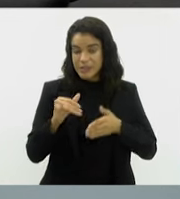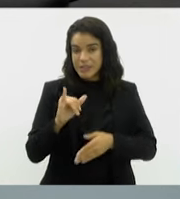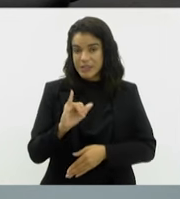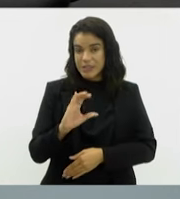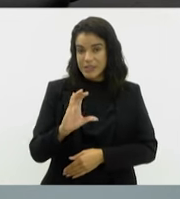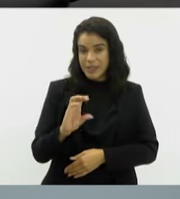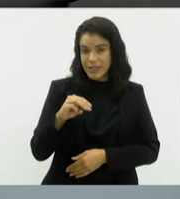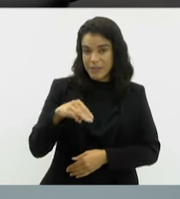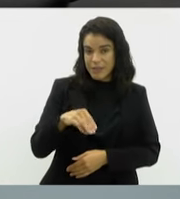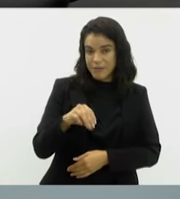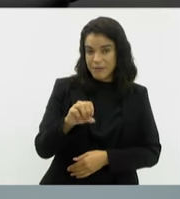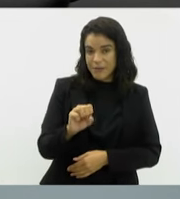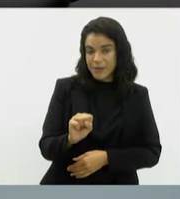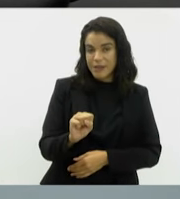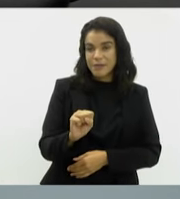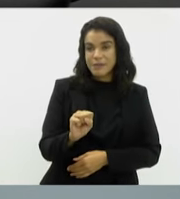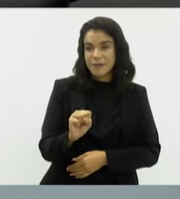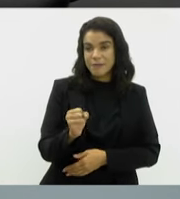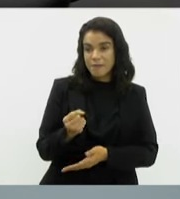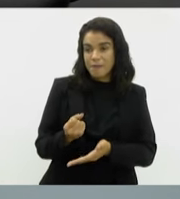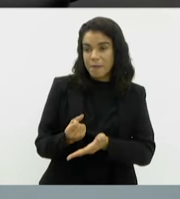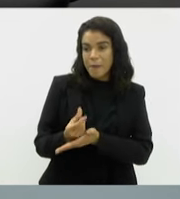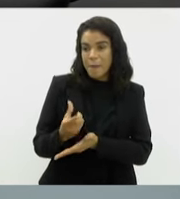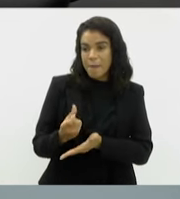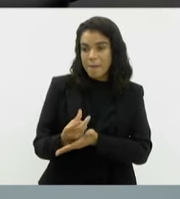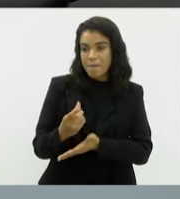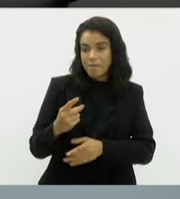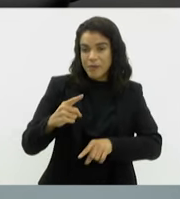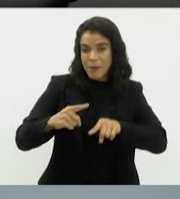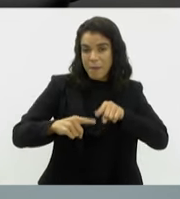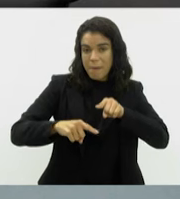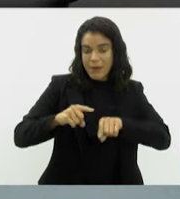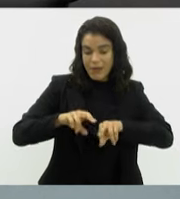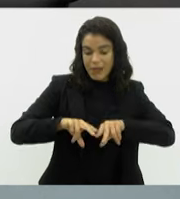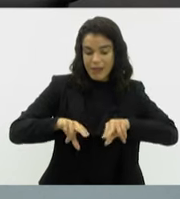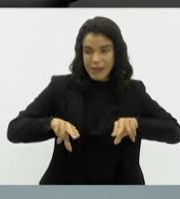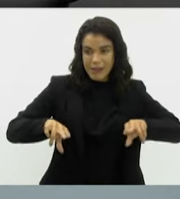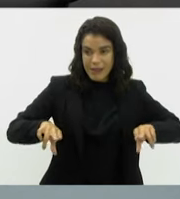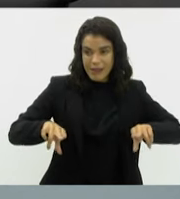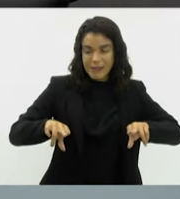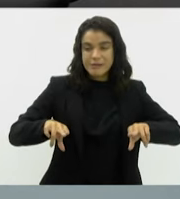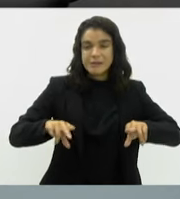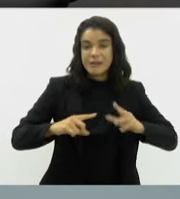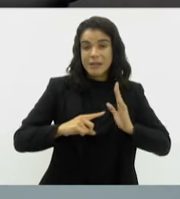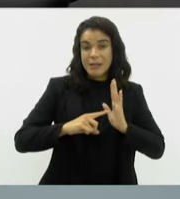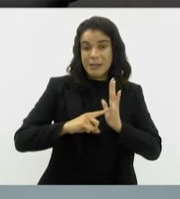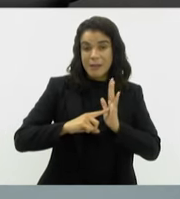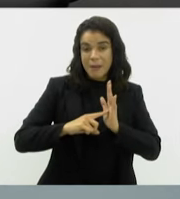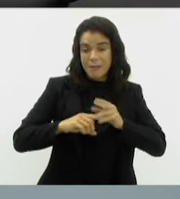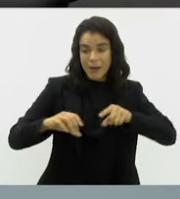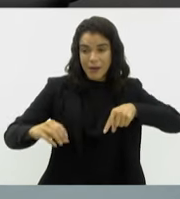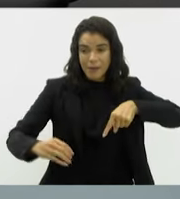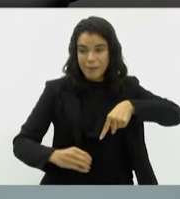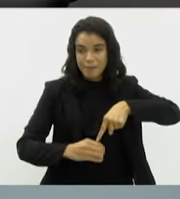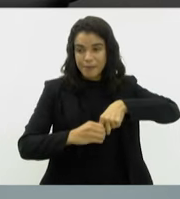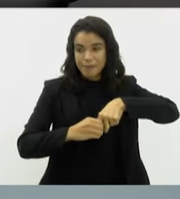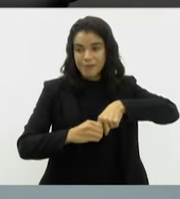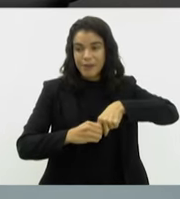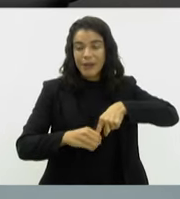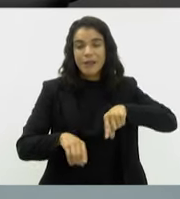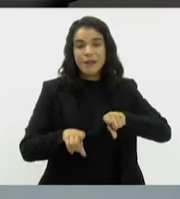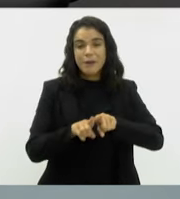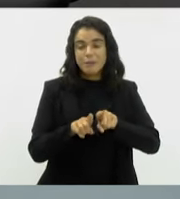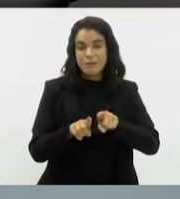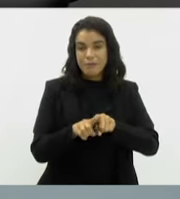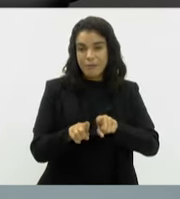ICMS para aquisição de artigos e aparelhos ortopédicos e para